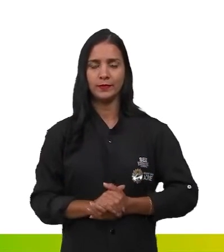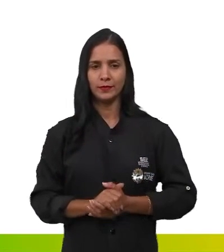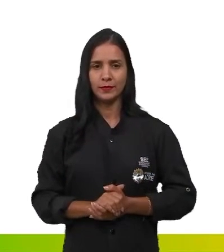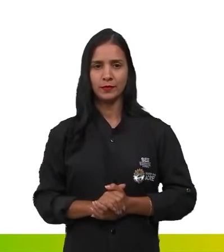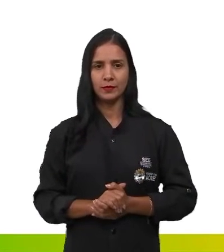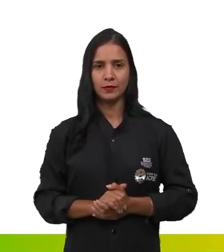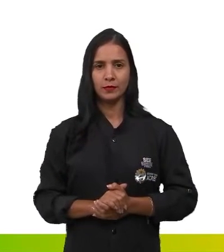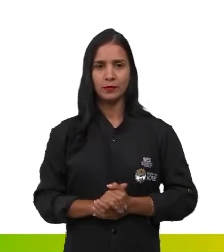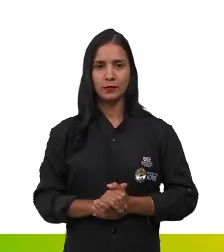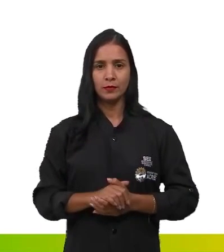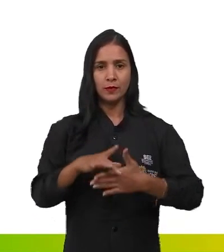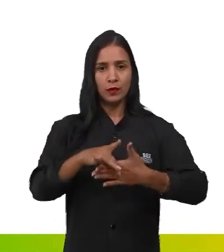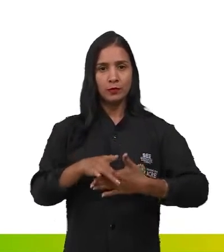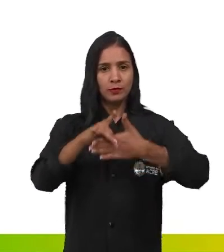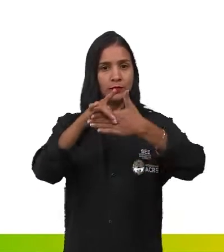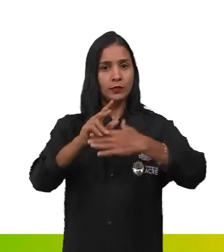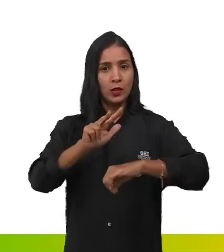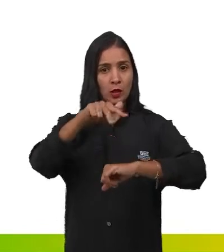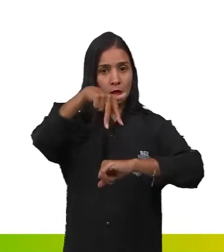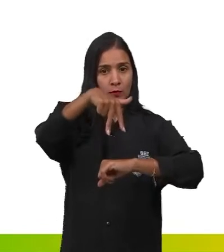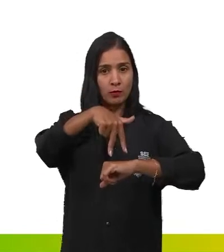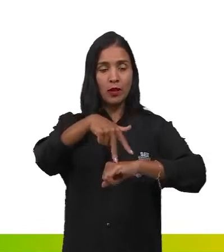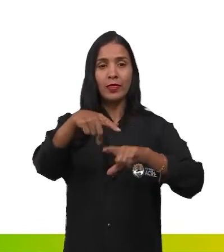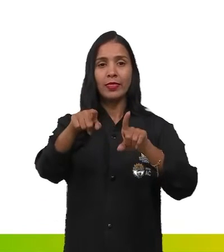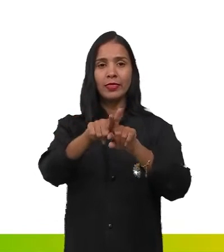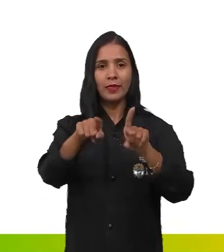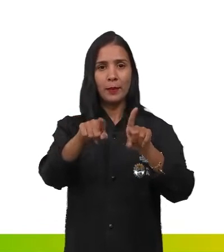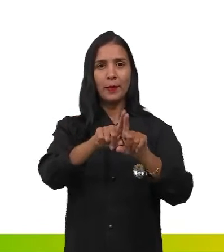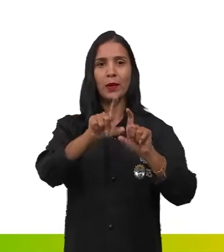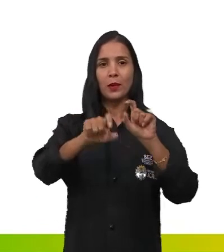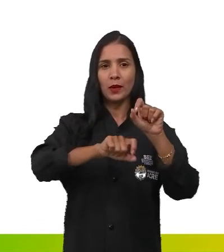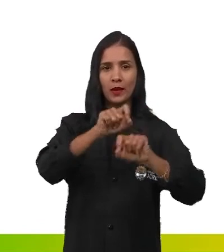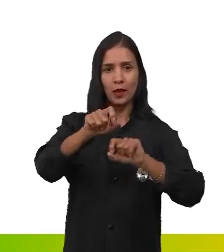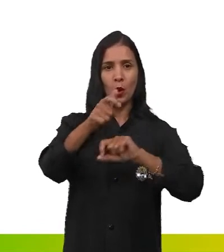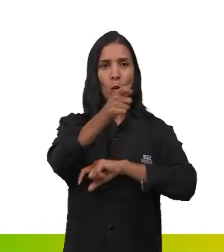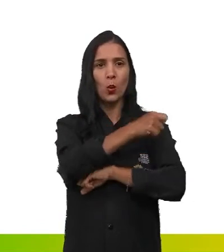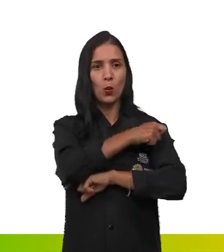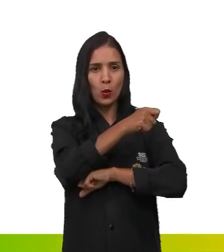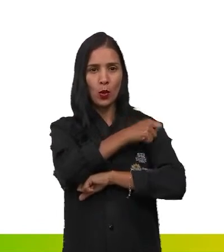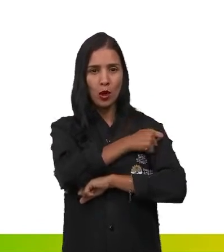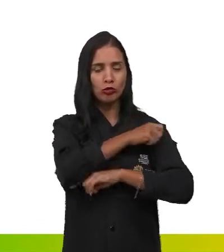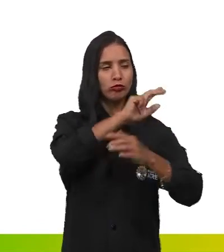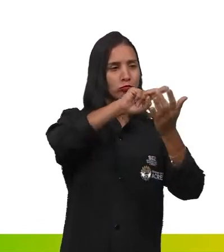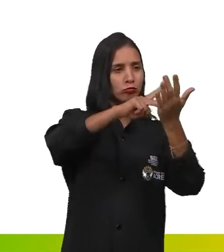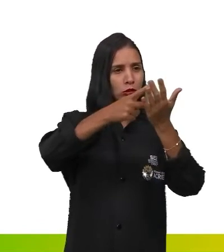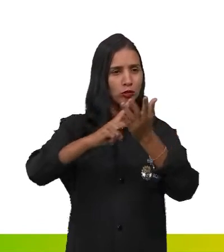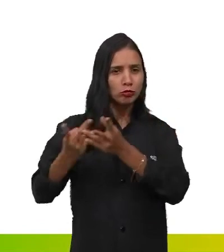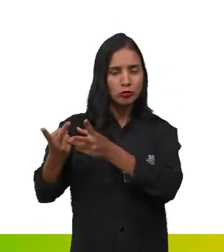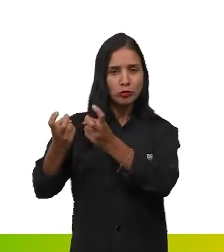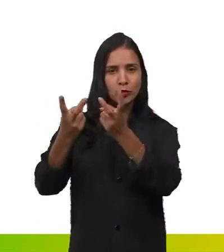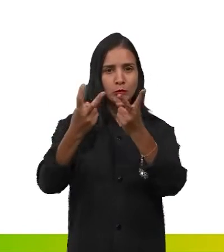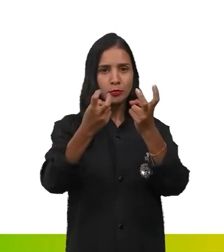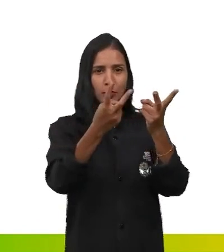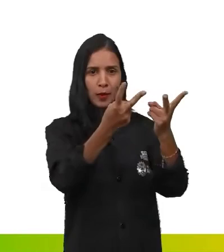protagonismo se manifesta quando o estudante reinterpreta essas práticas, compreendendo suas raízes